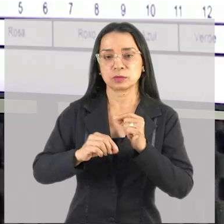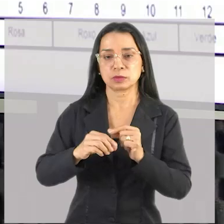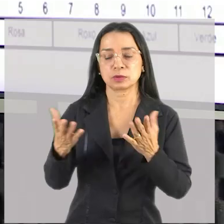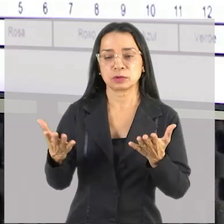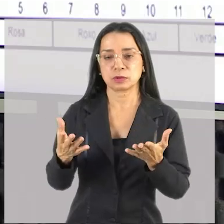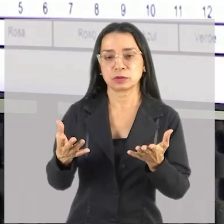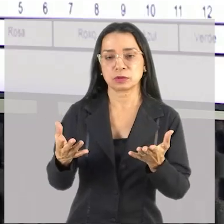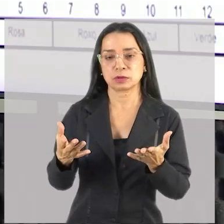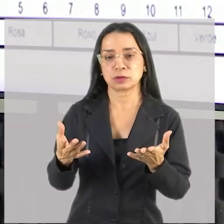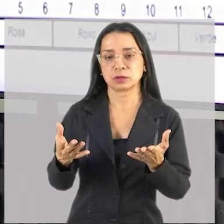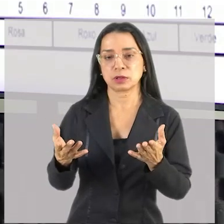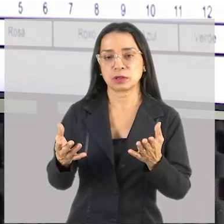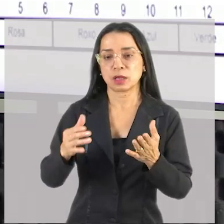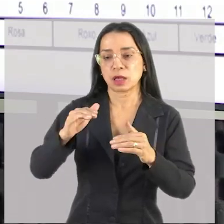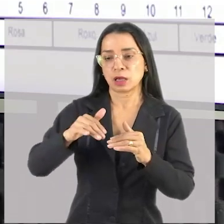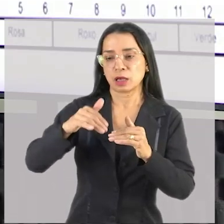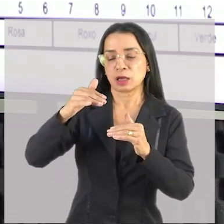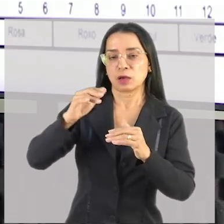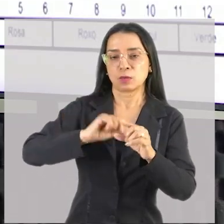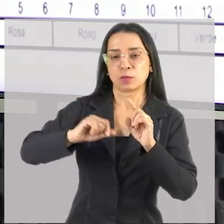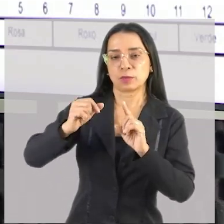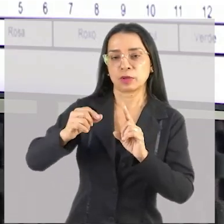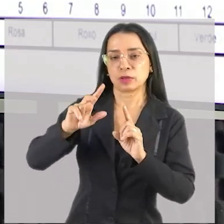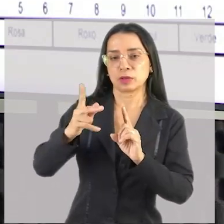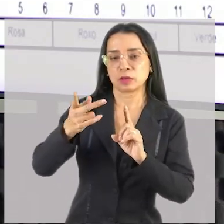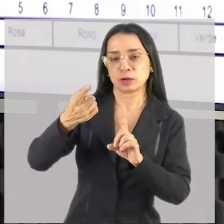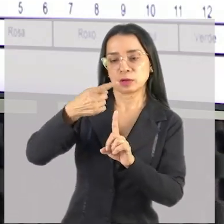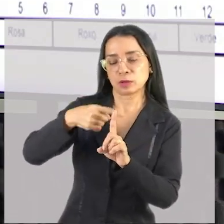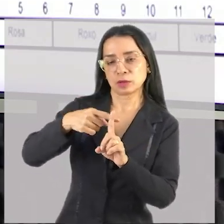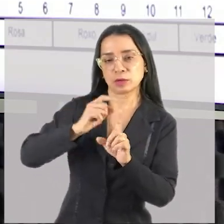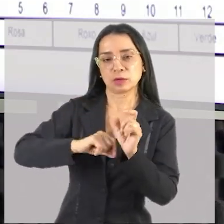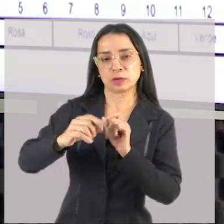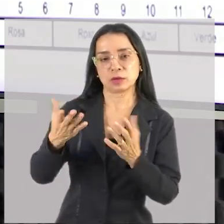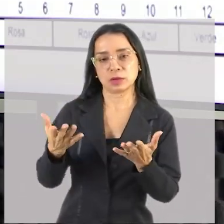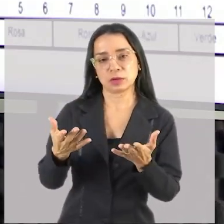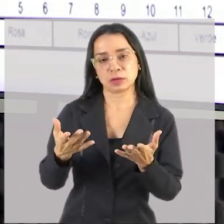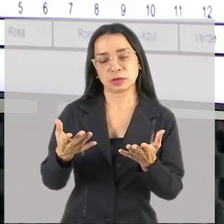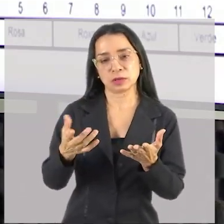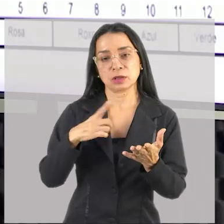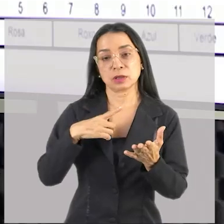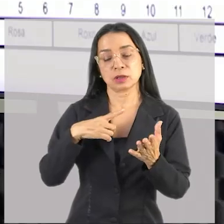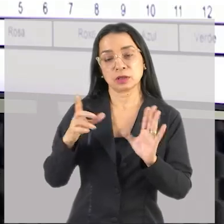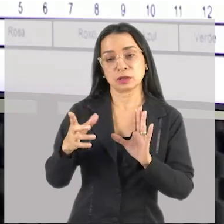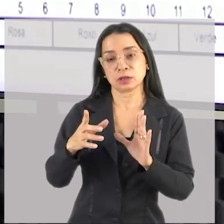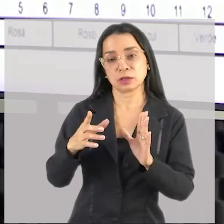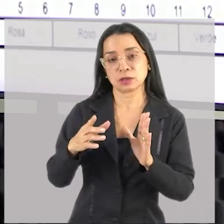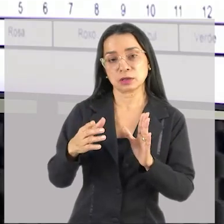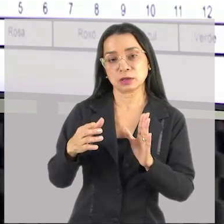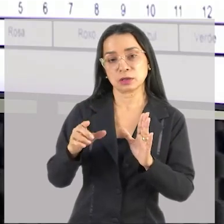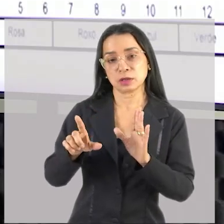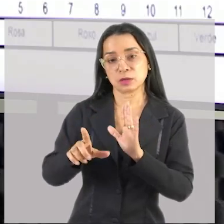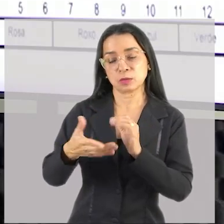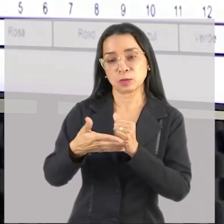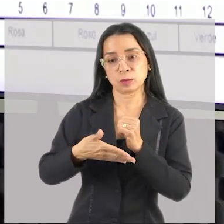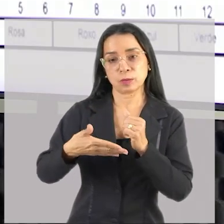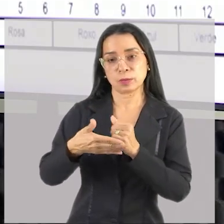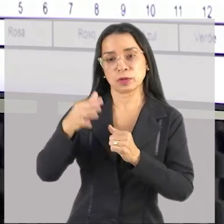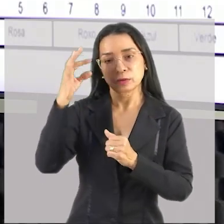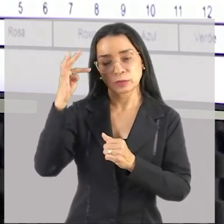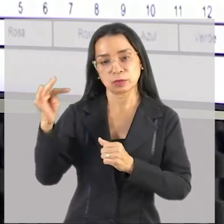quantidade de H+. E existe o princípio de Le Chatelier, que ele diz o seguinte: tu aumentou, eu vou ter que diminuir isso